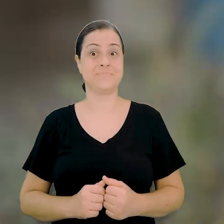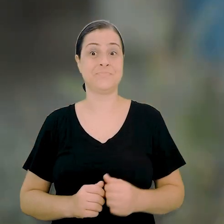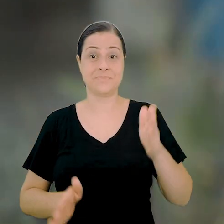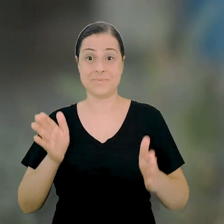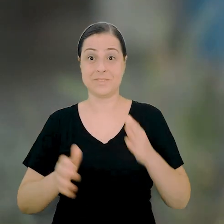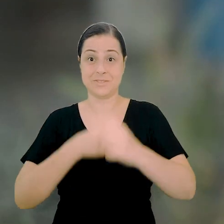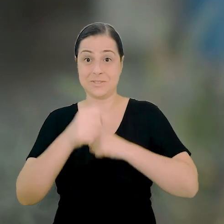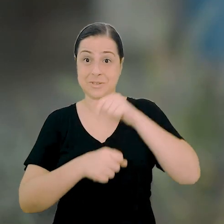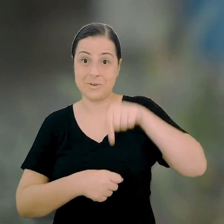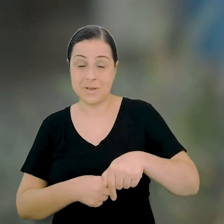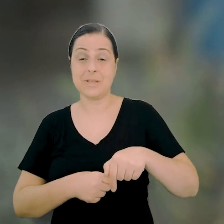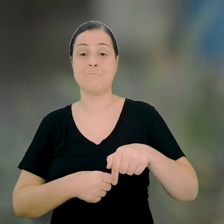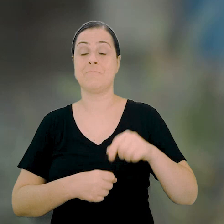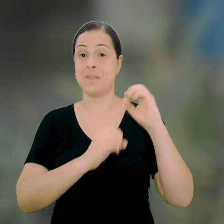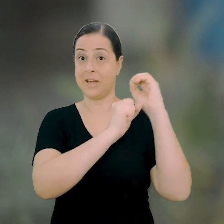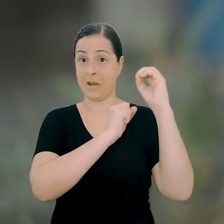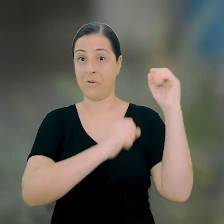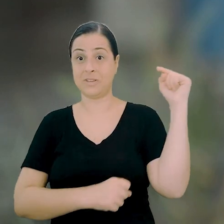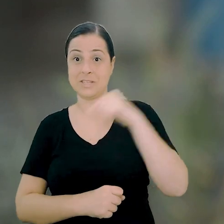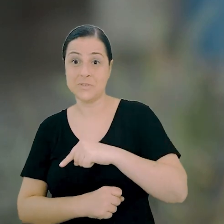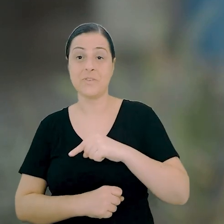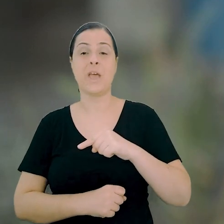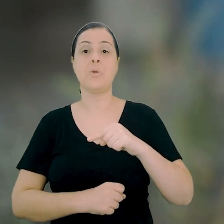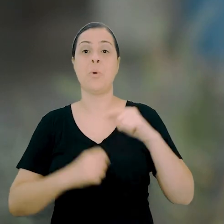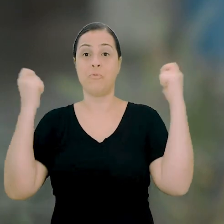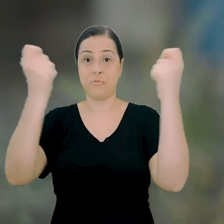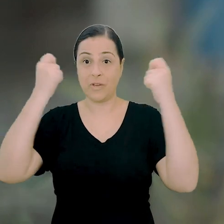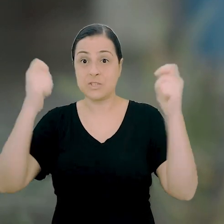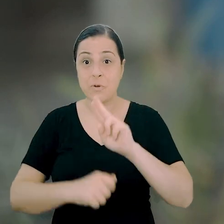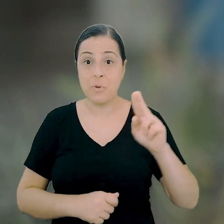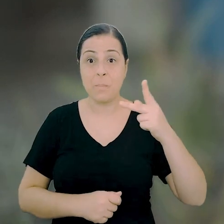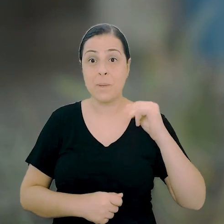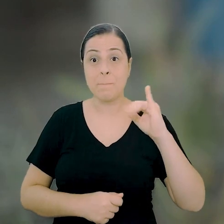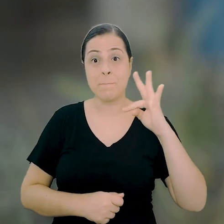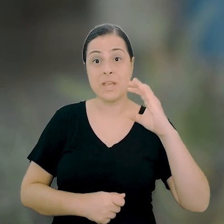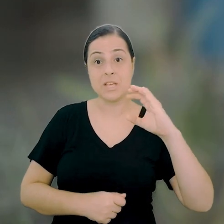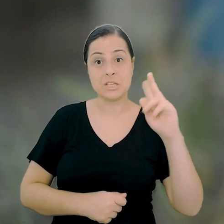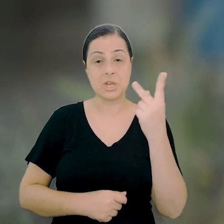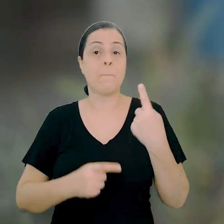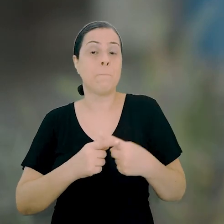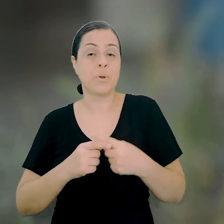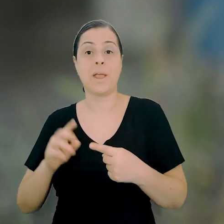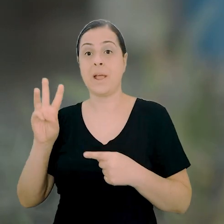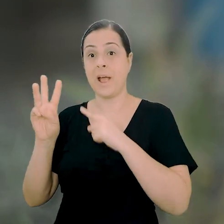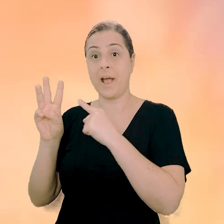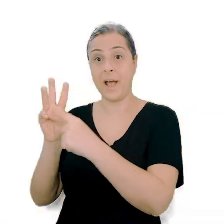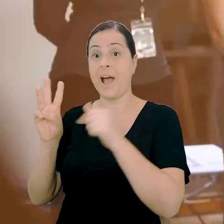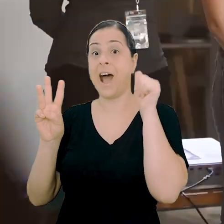Essa edição do Carlotas Peach Festival foi muito especial, porque nós tivemos a presença das